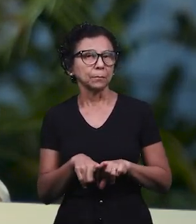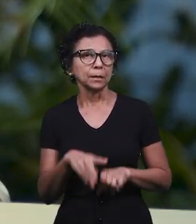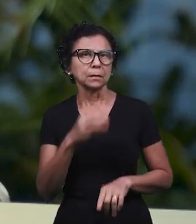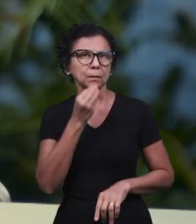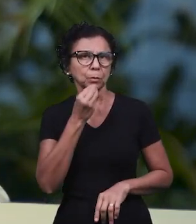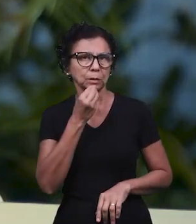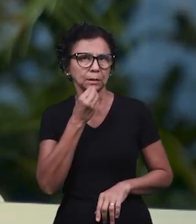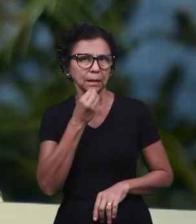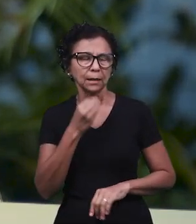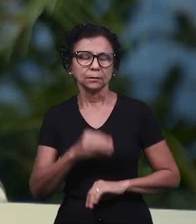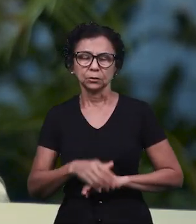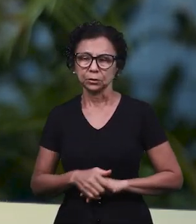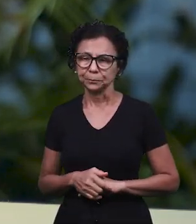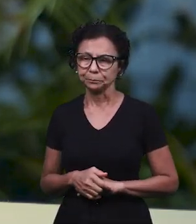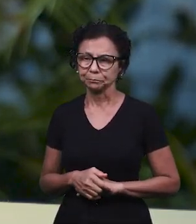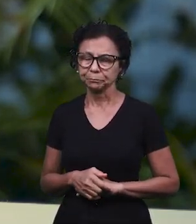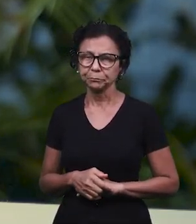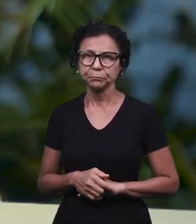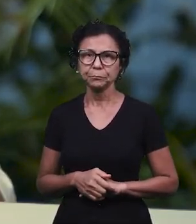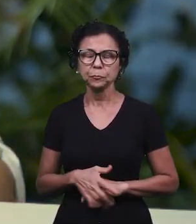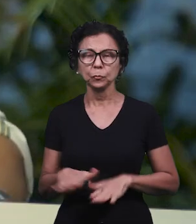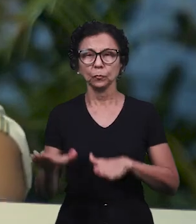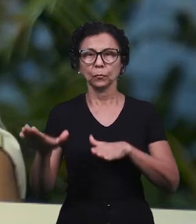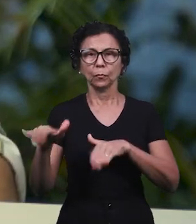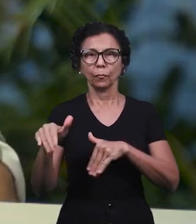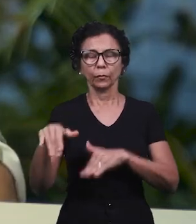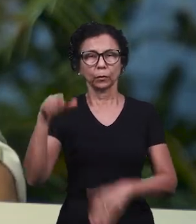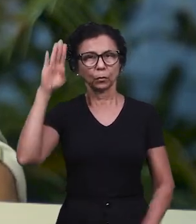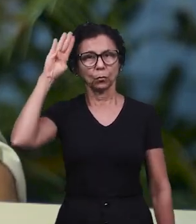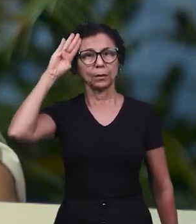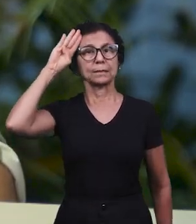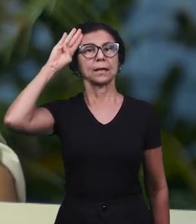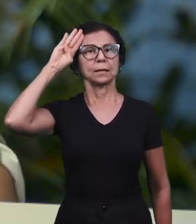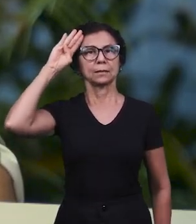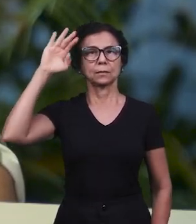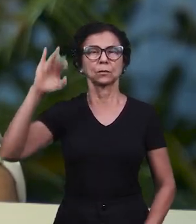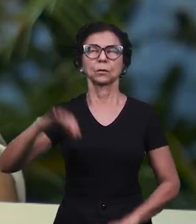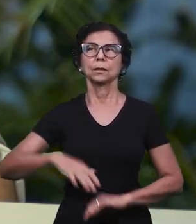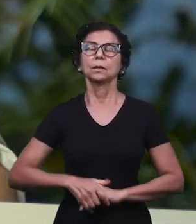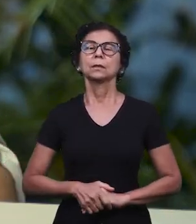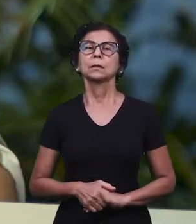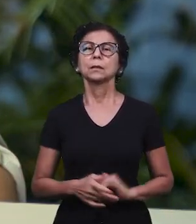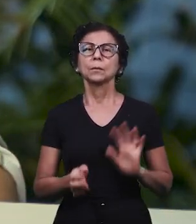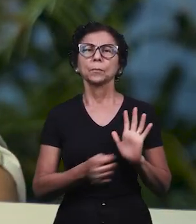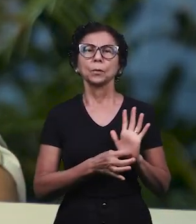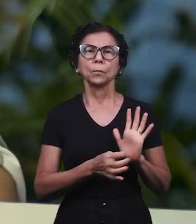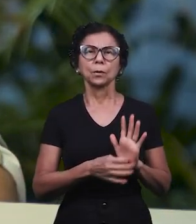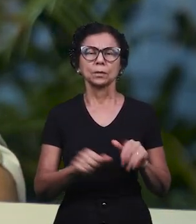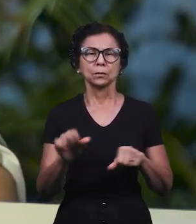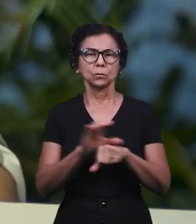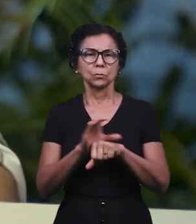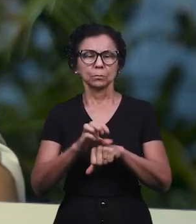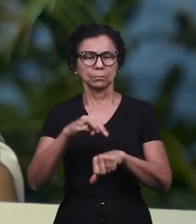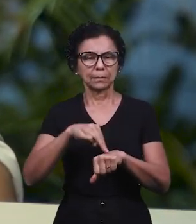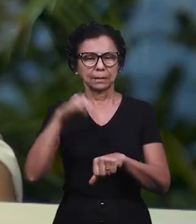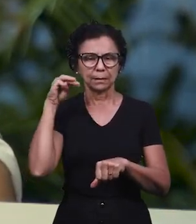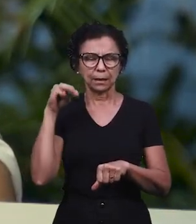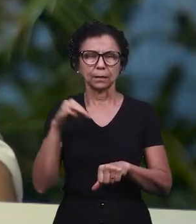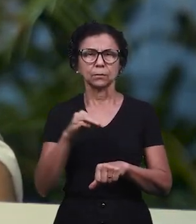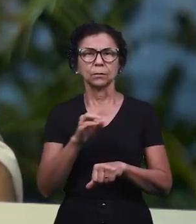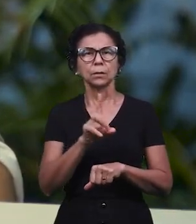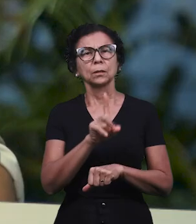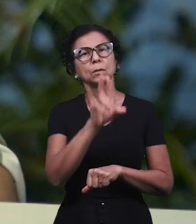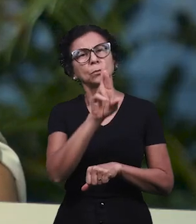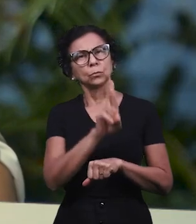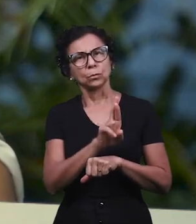oportunidade que eu tive, o Exército, ele proporciona para os engenheiros cursos de mestrado, cursos de